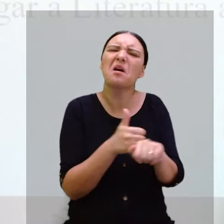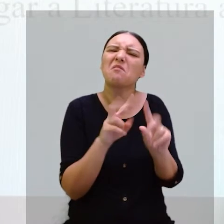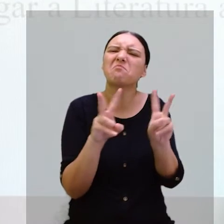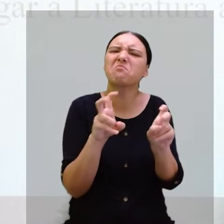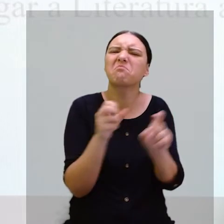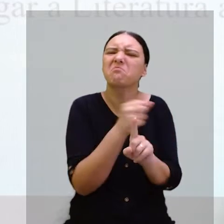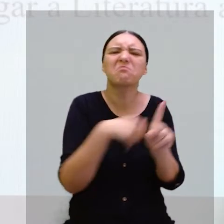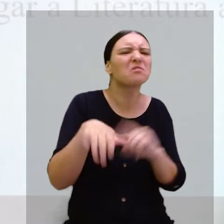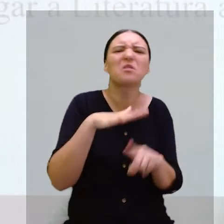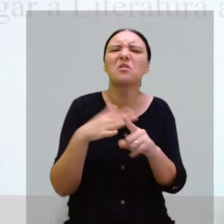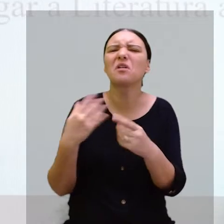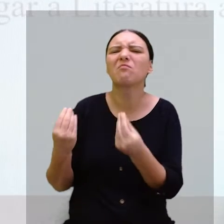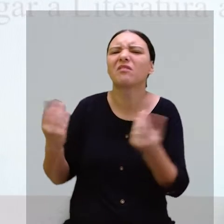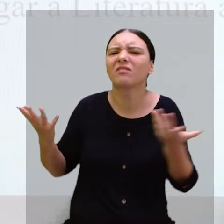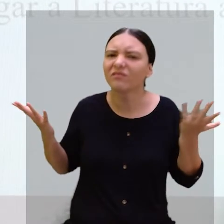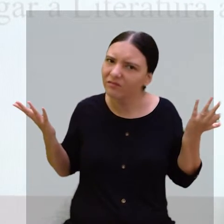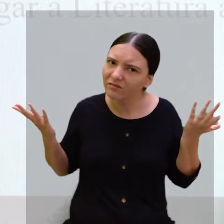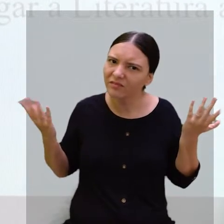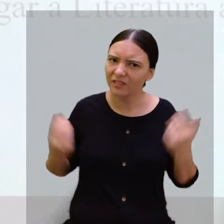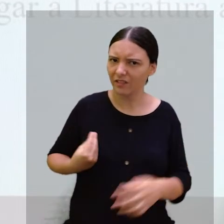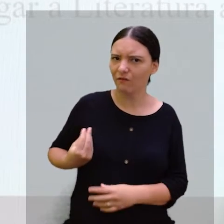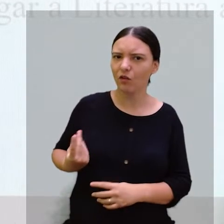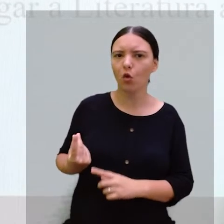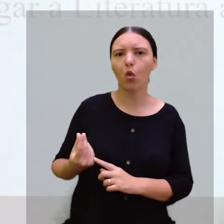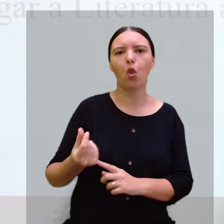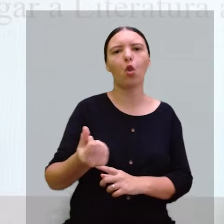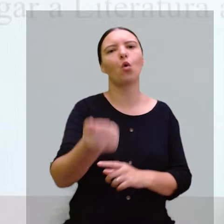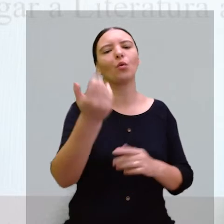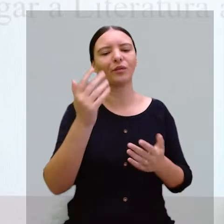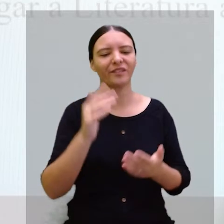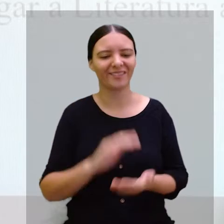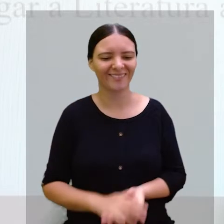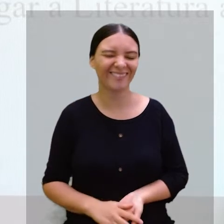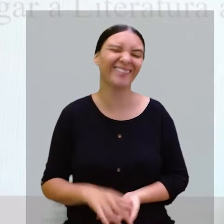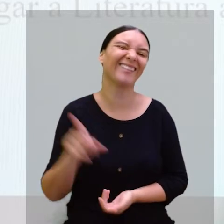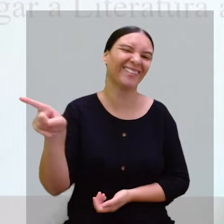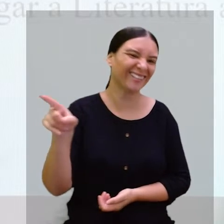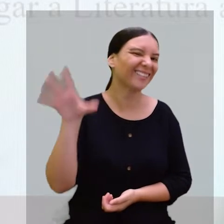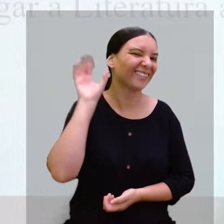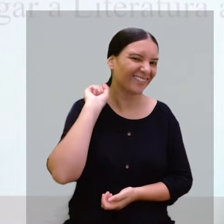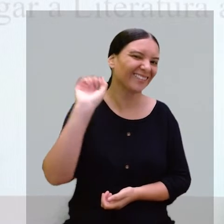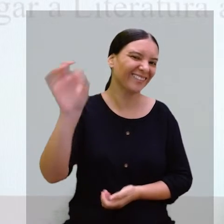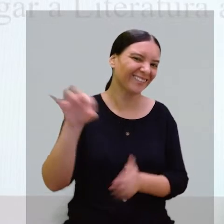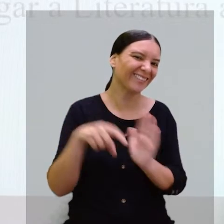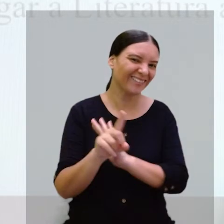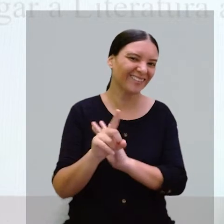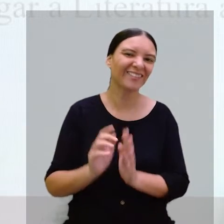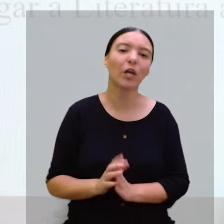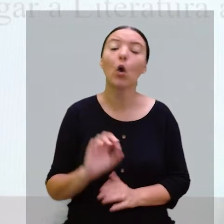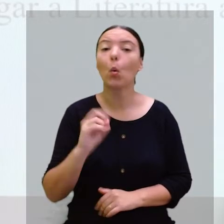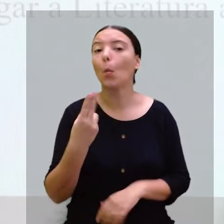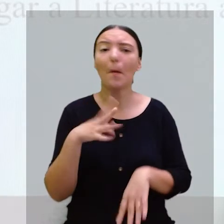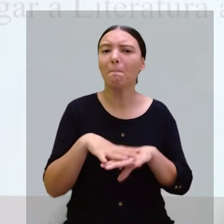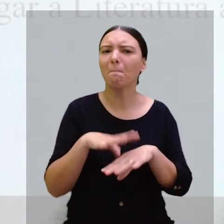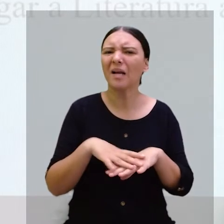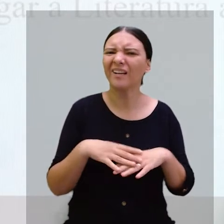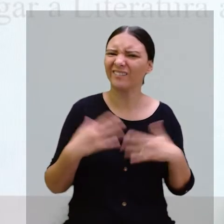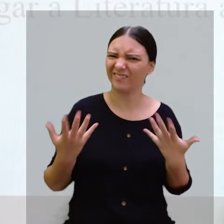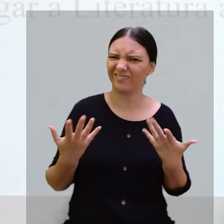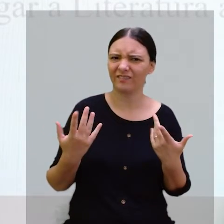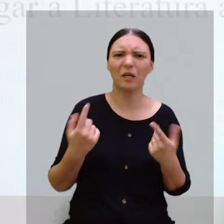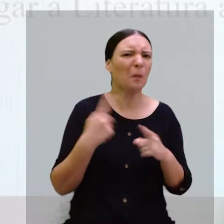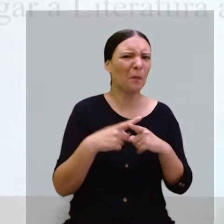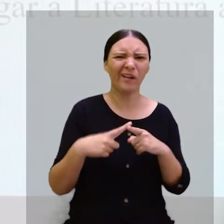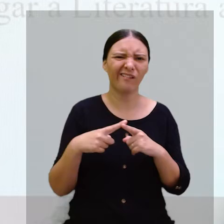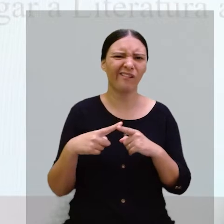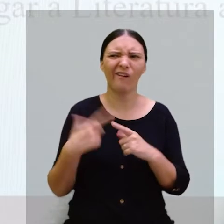Né? Não é? A vida inteira o professor de sociologia falando que houve essa pergunta, né? Ou o professor de matemática também, professora, você podia fazer